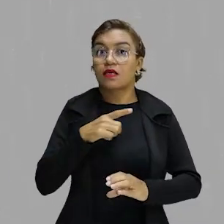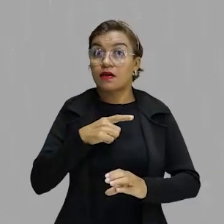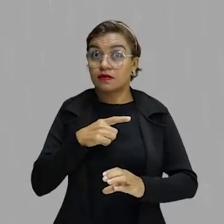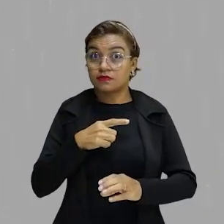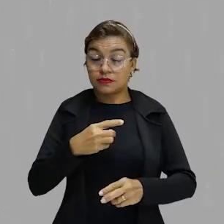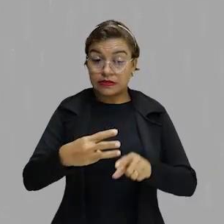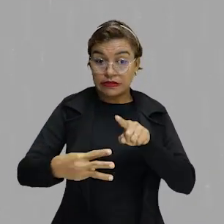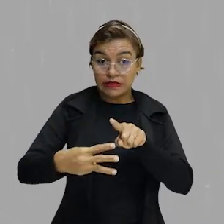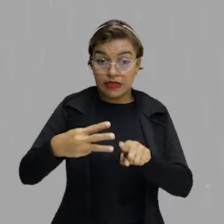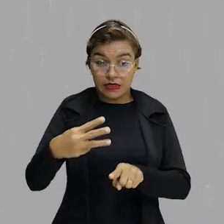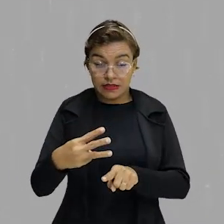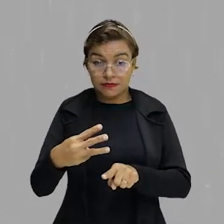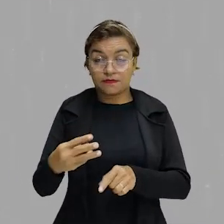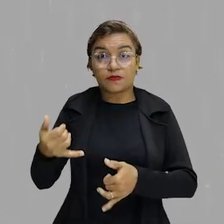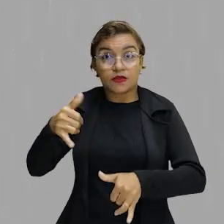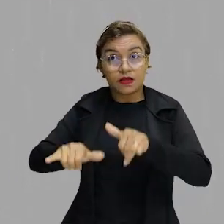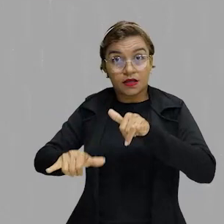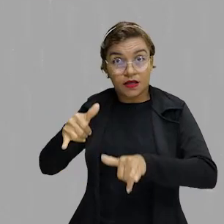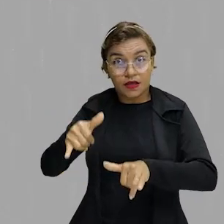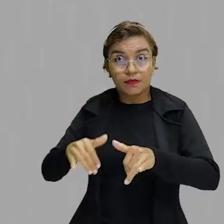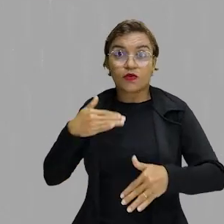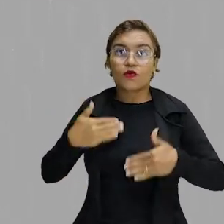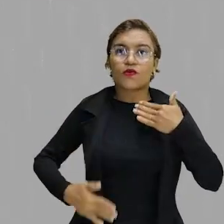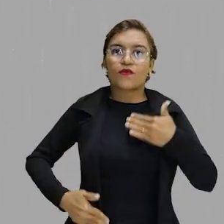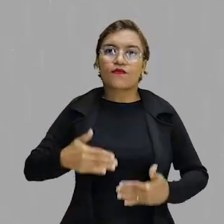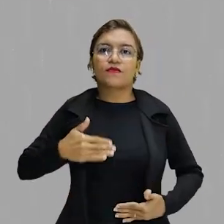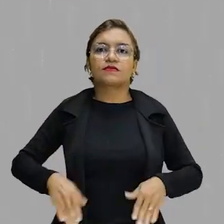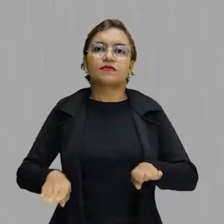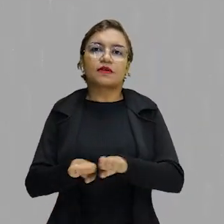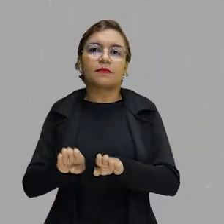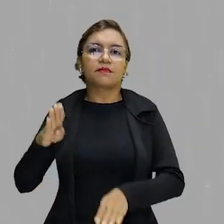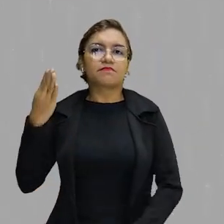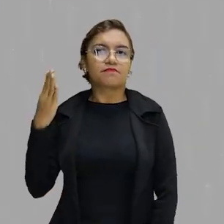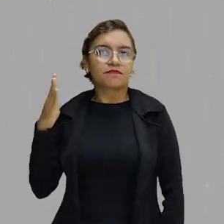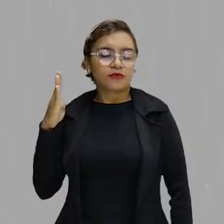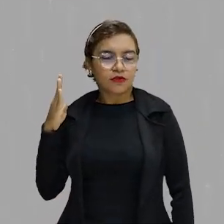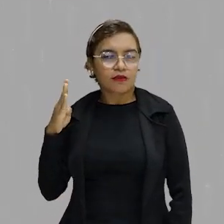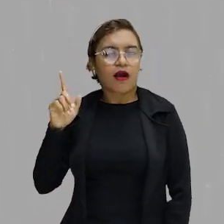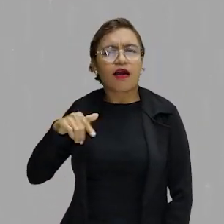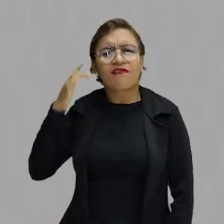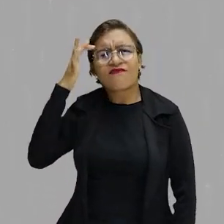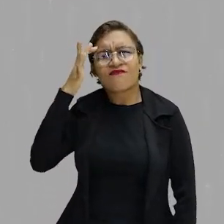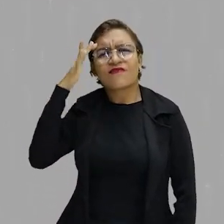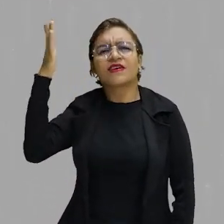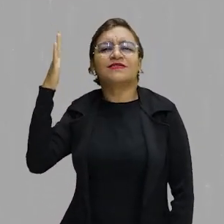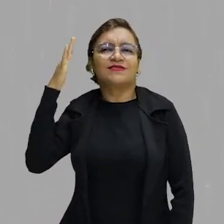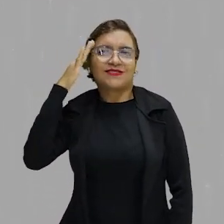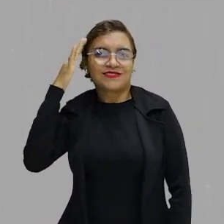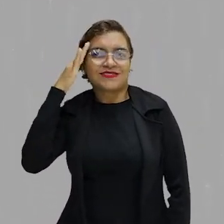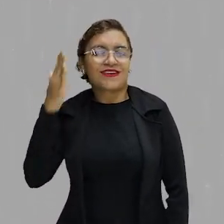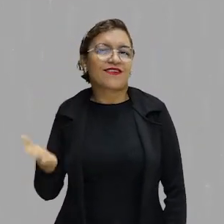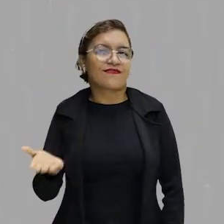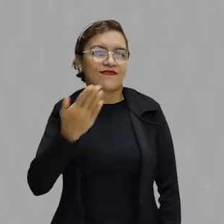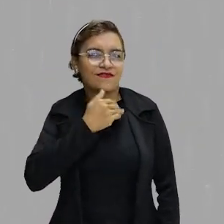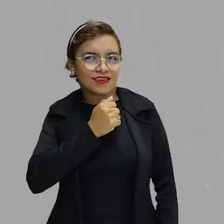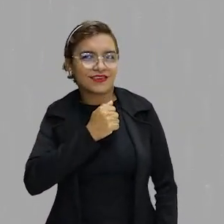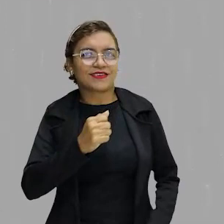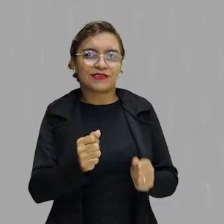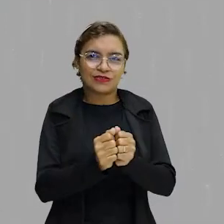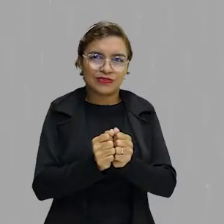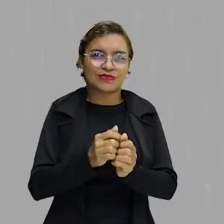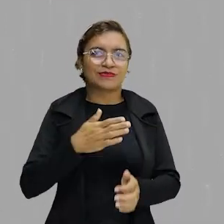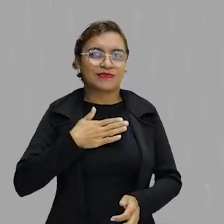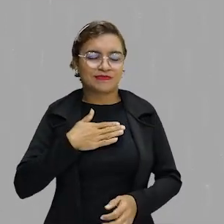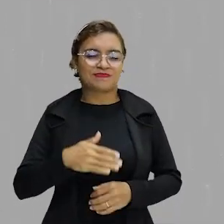tá? Intemperismo químico, físico e biológico, que é bem facinho de entender. Vem comigo para a gente fechar